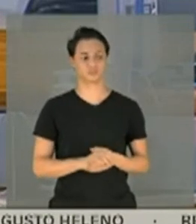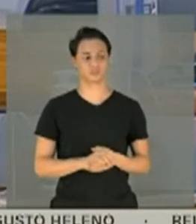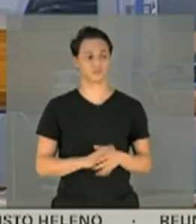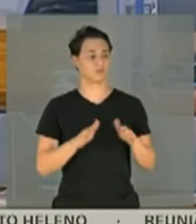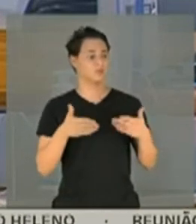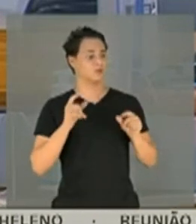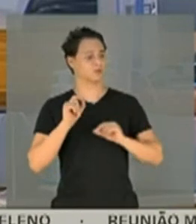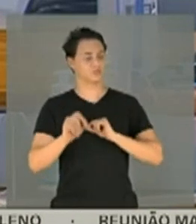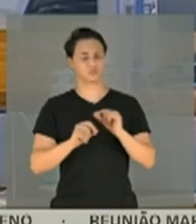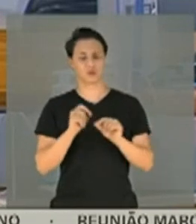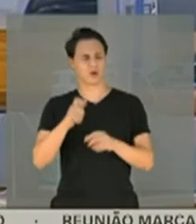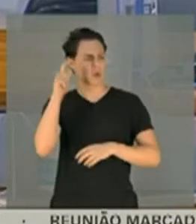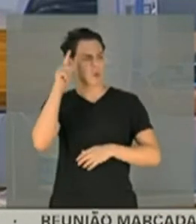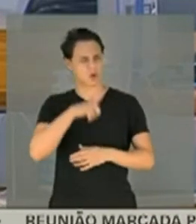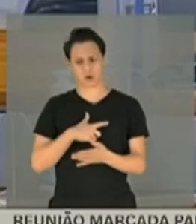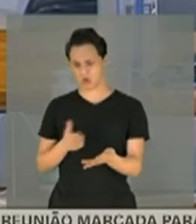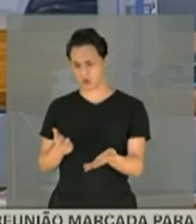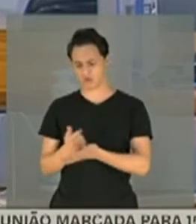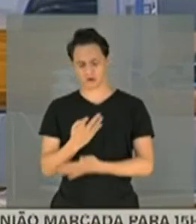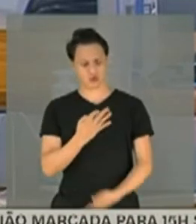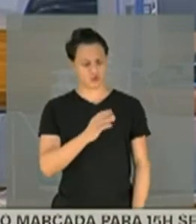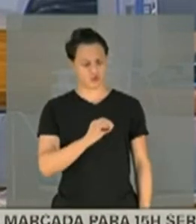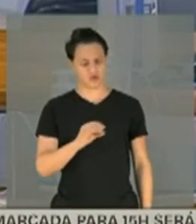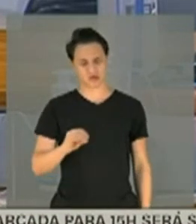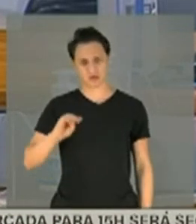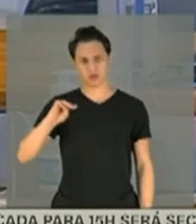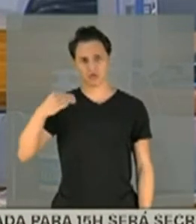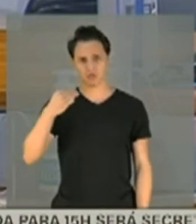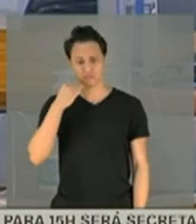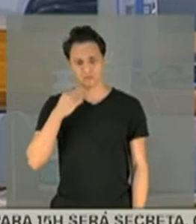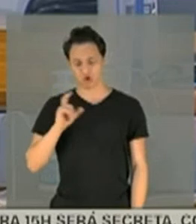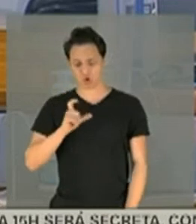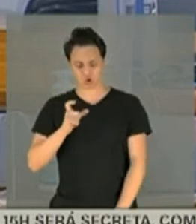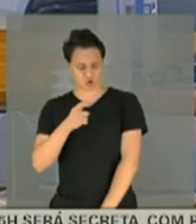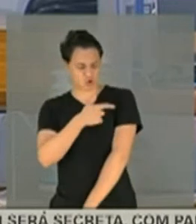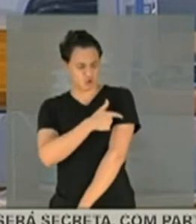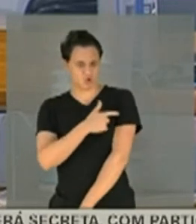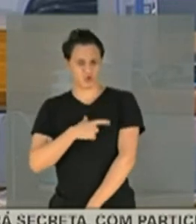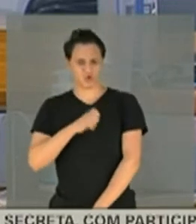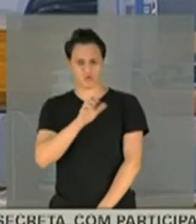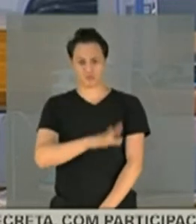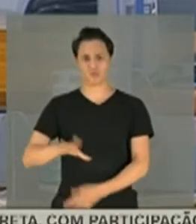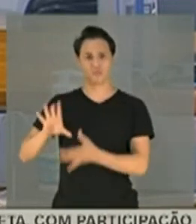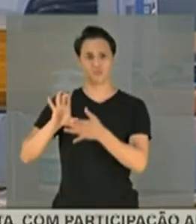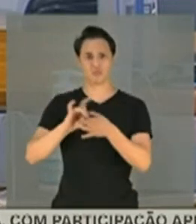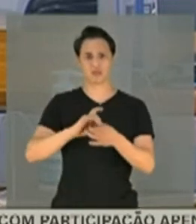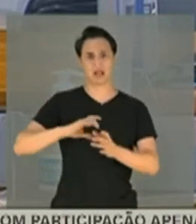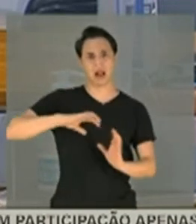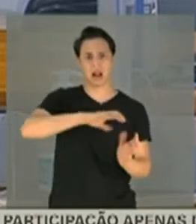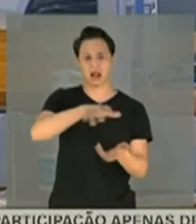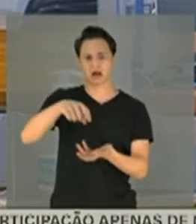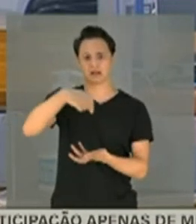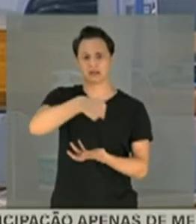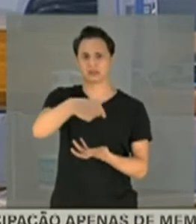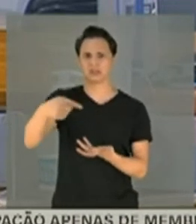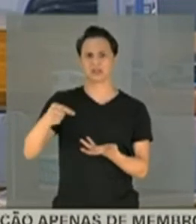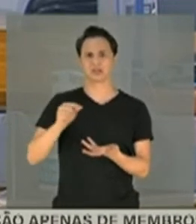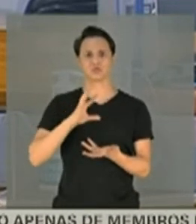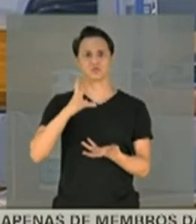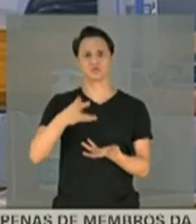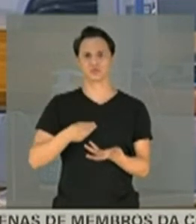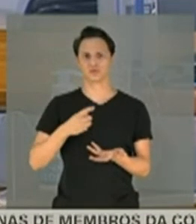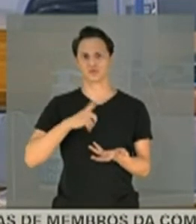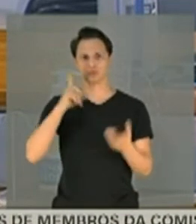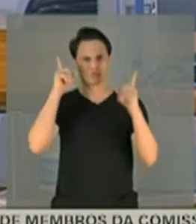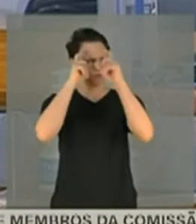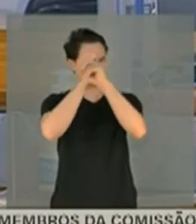seja, adquirir 400 milhões de doses de vacina num contexto pandêmico e internacional de extrema